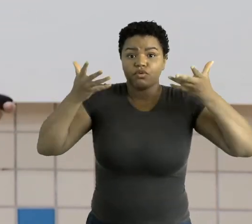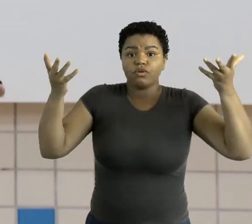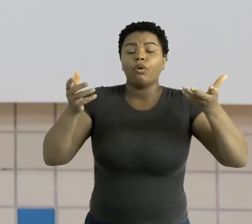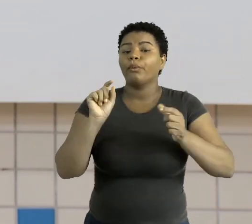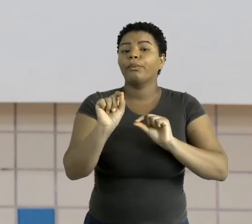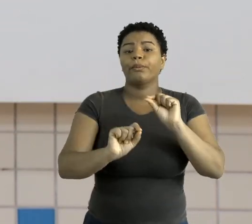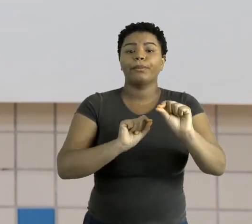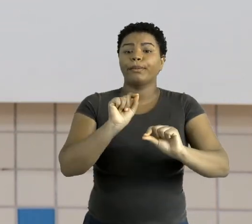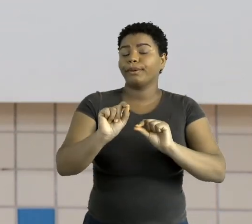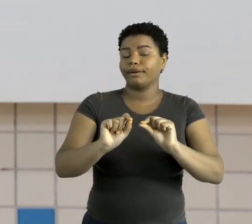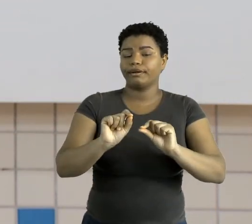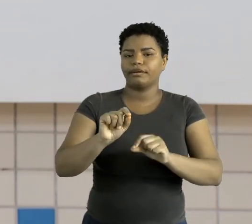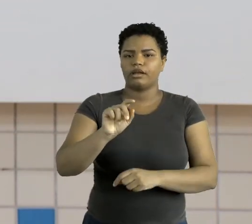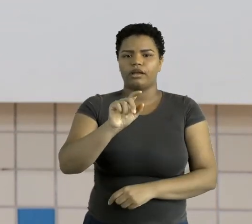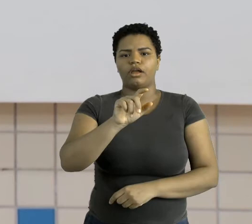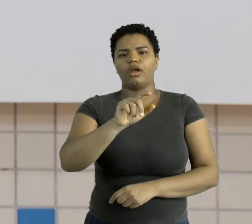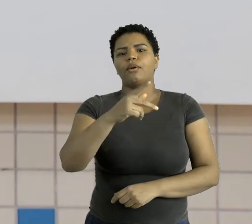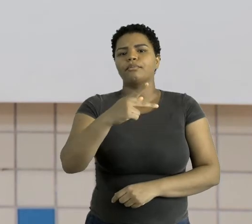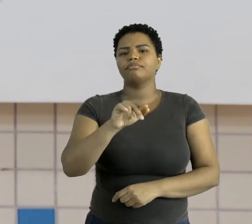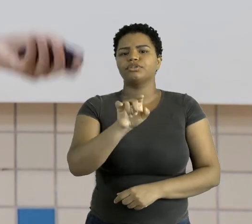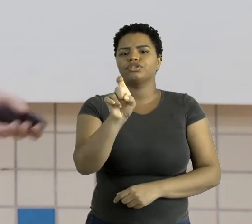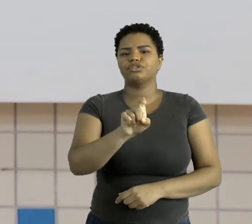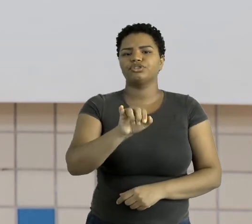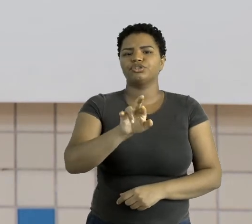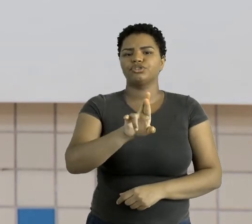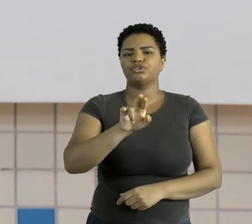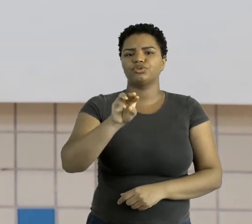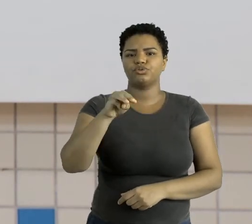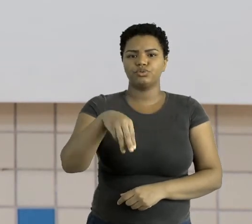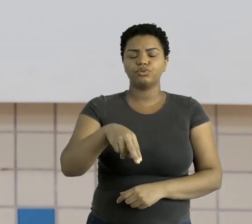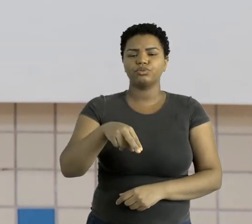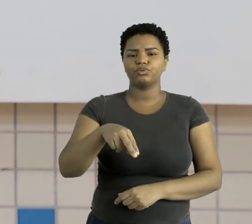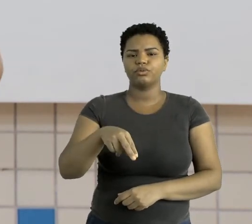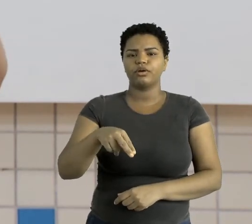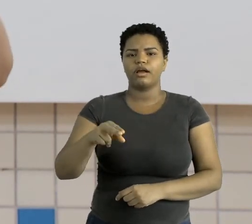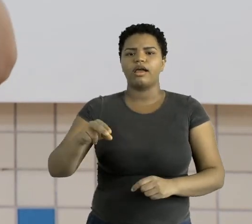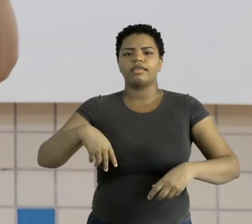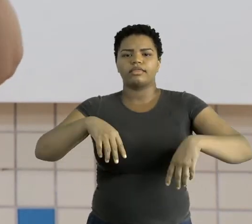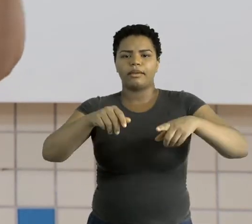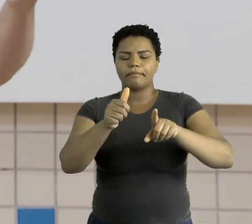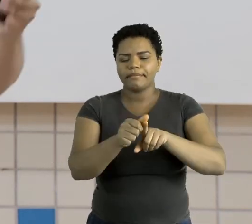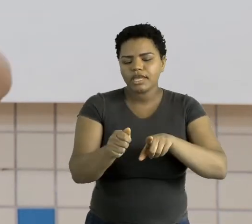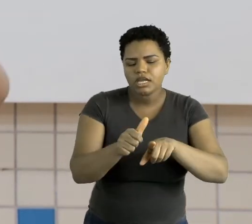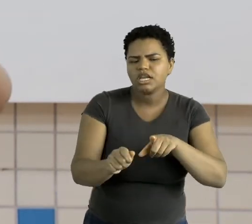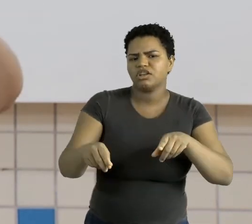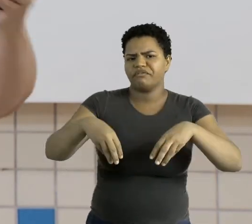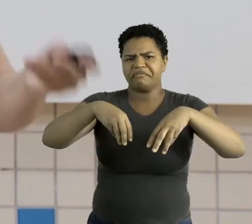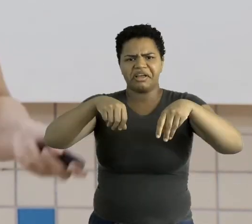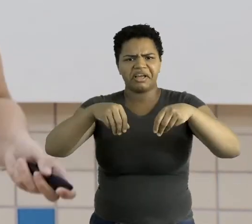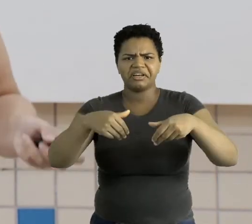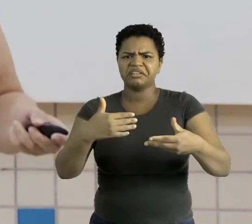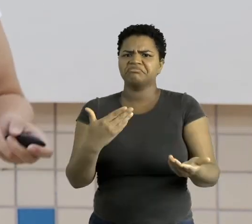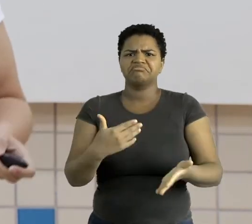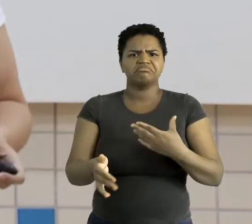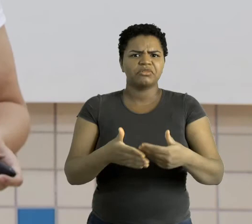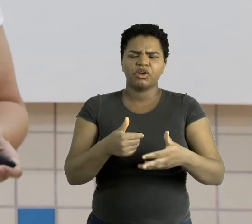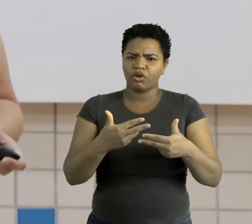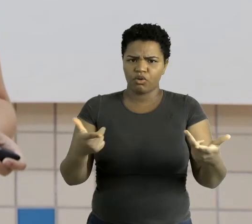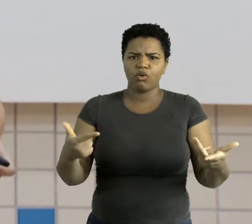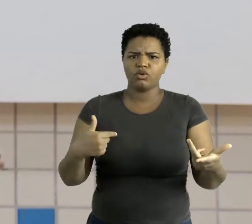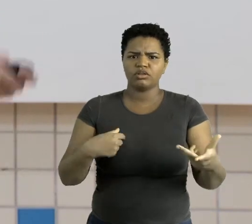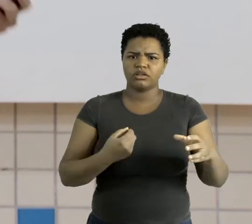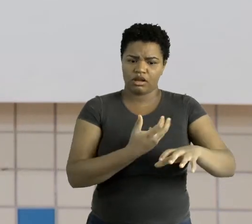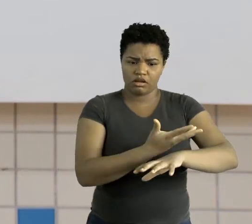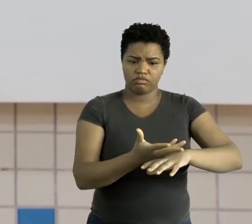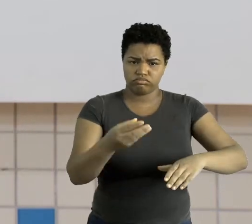fazem os mutirões para essa colheita. Tanto colheita de milho, de farinha ou de qualquer outra coisa que tenha plantado na